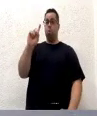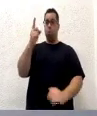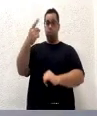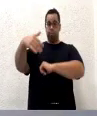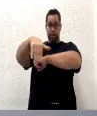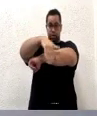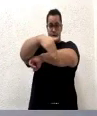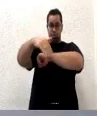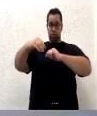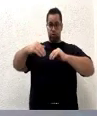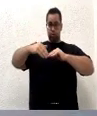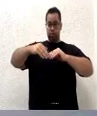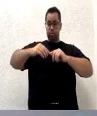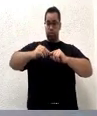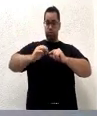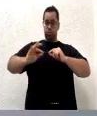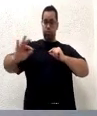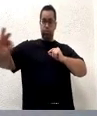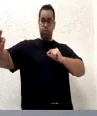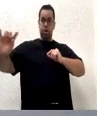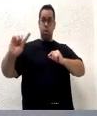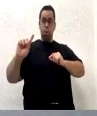De 10, uma deixou.